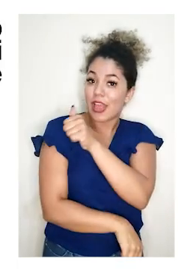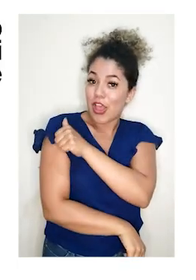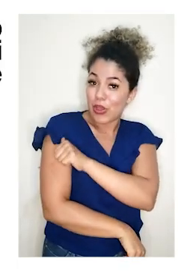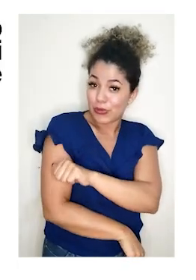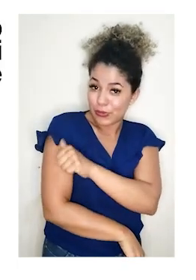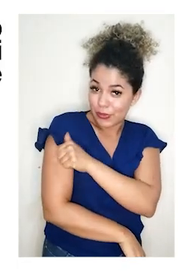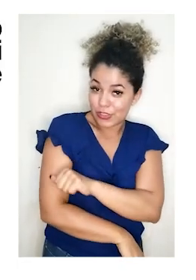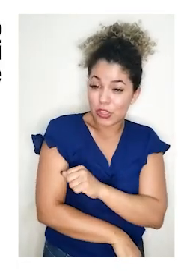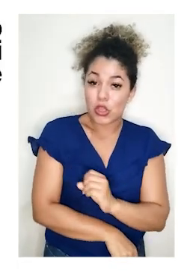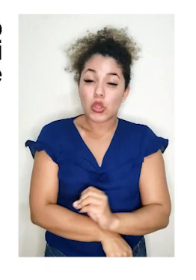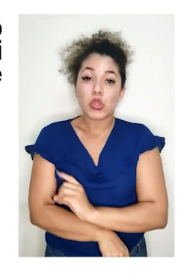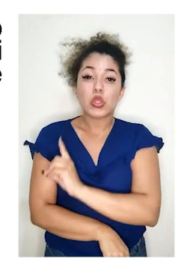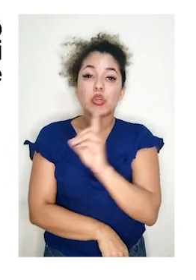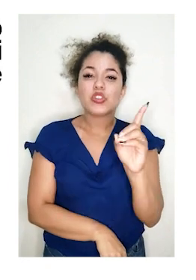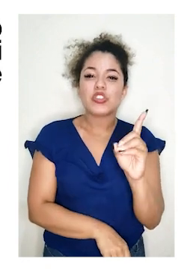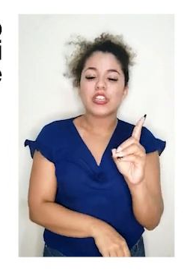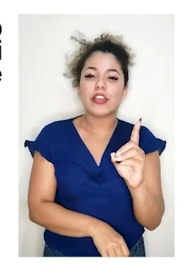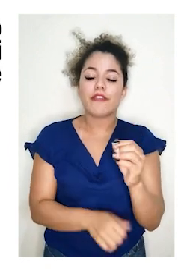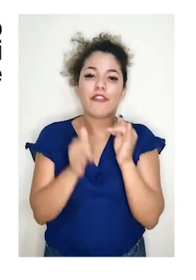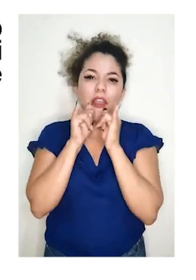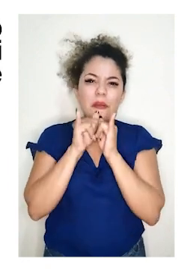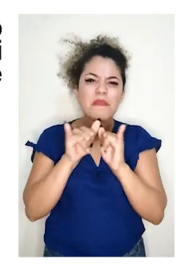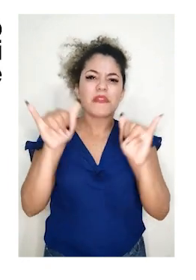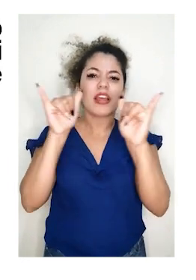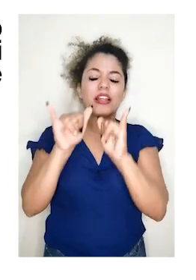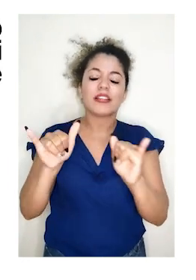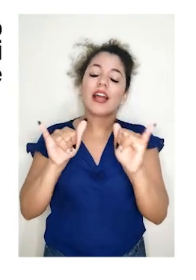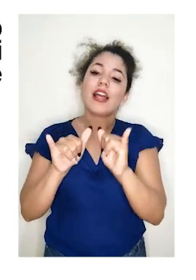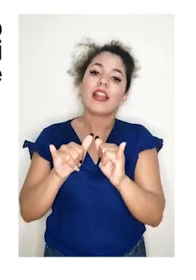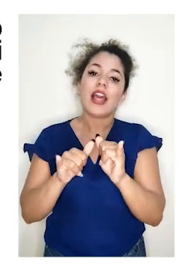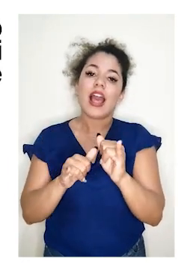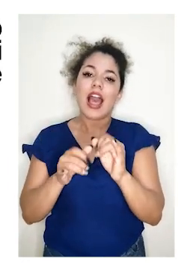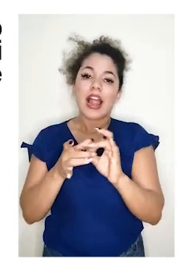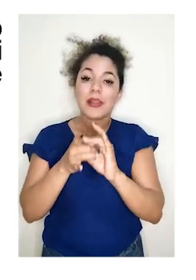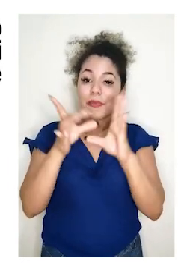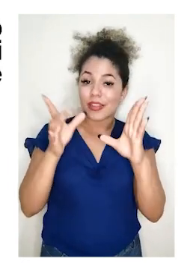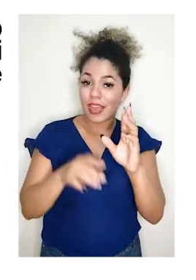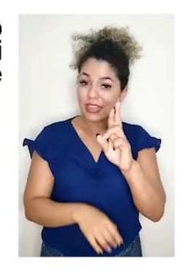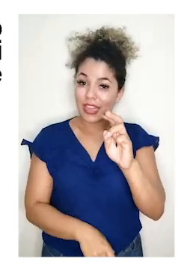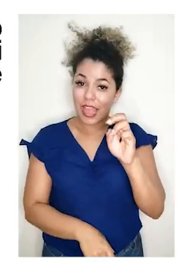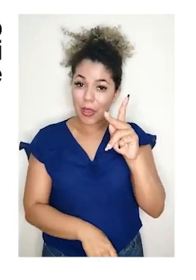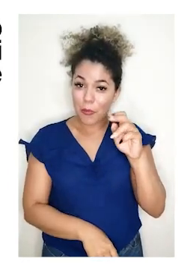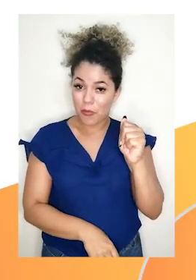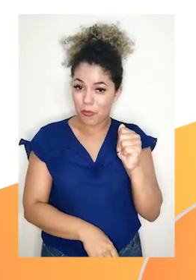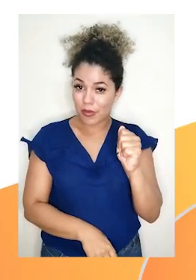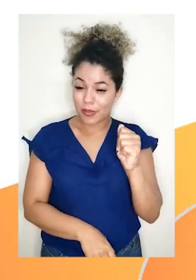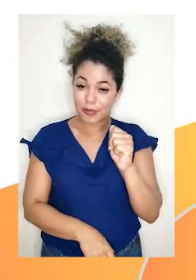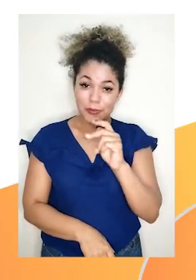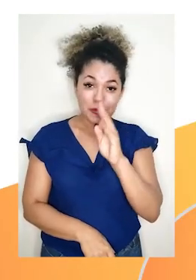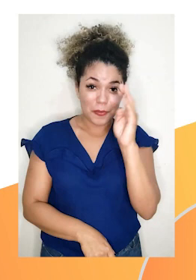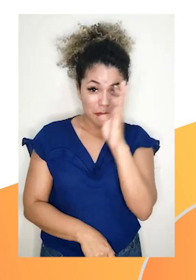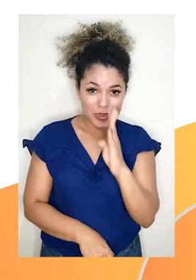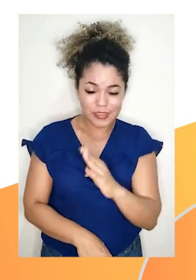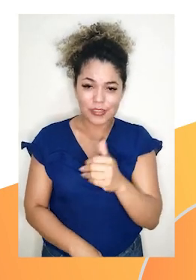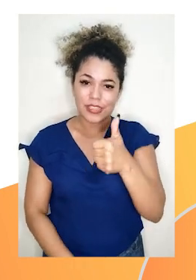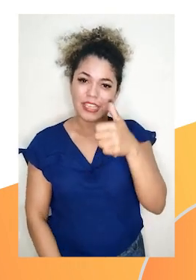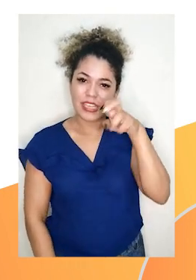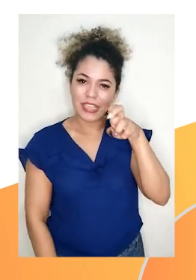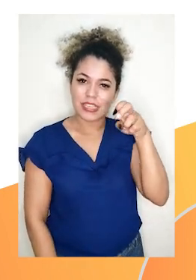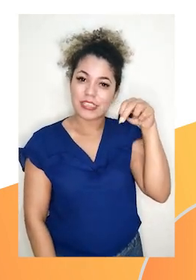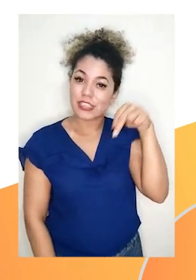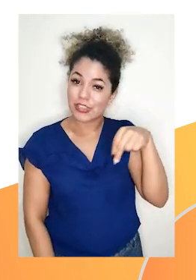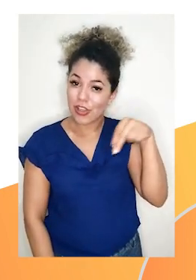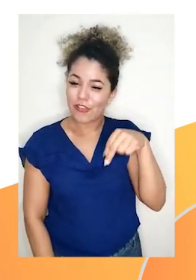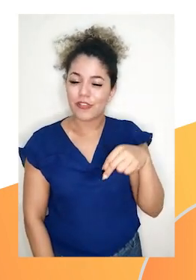foi proclamada a República no país, em 15 de novembro de 1889. Vamos realizar